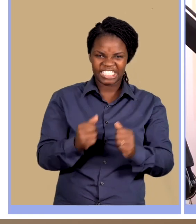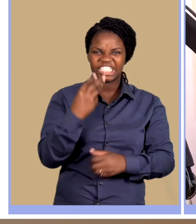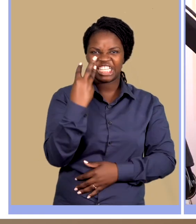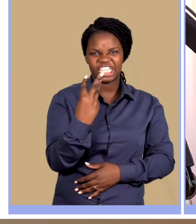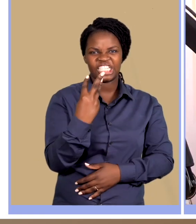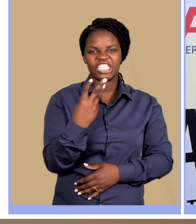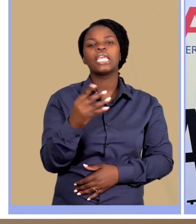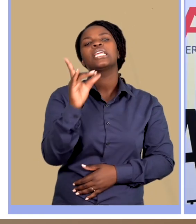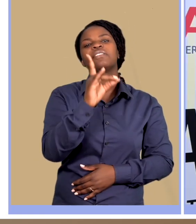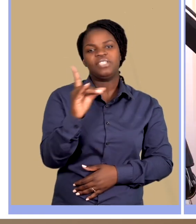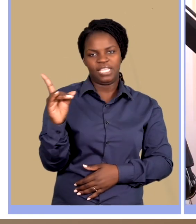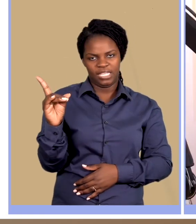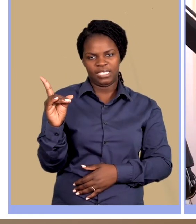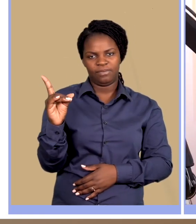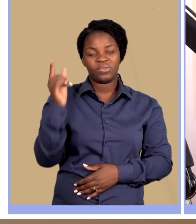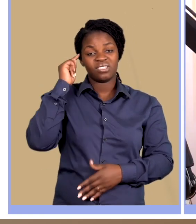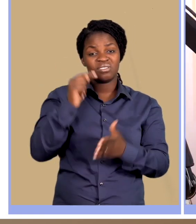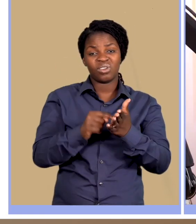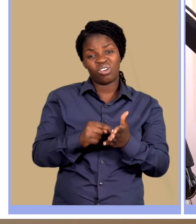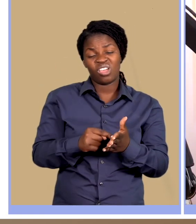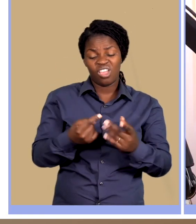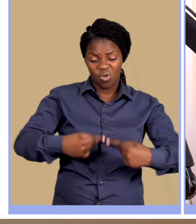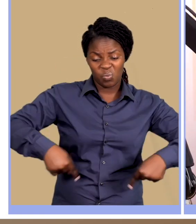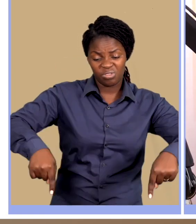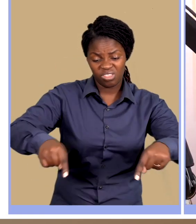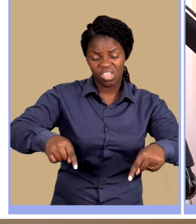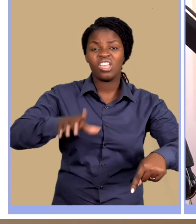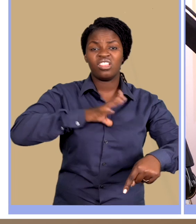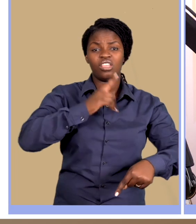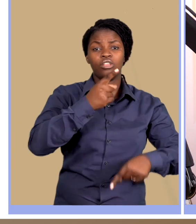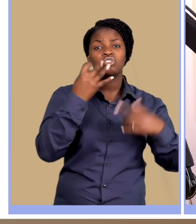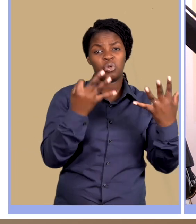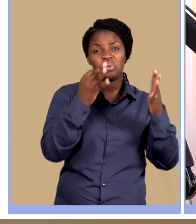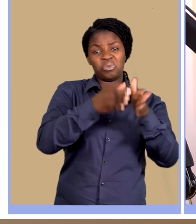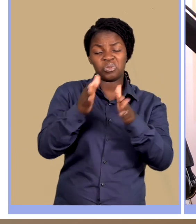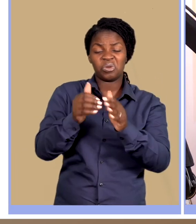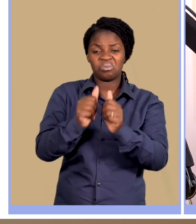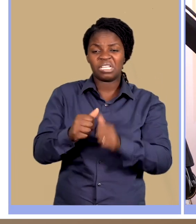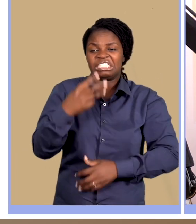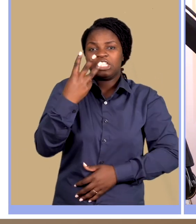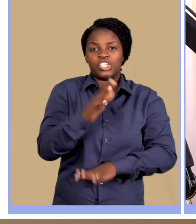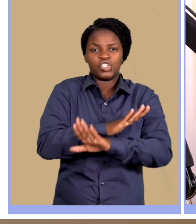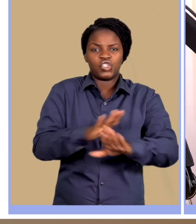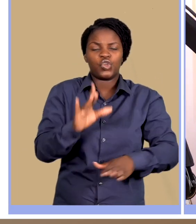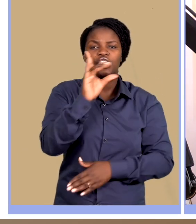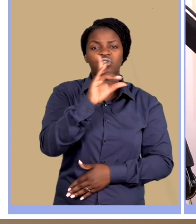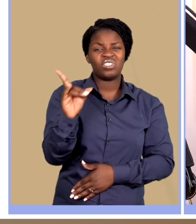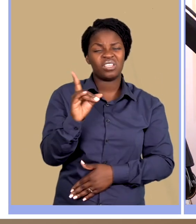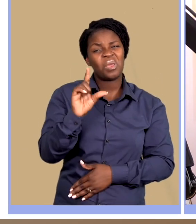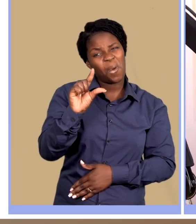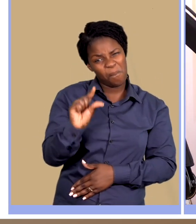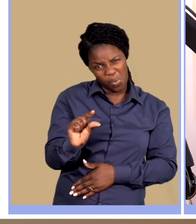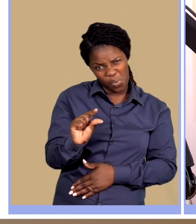não é? Porque 3 pessoas com deficiência no comitê parece que não é grande coisa. Aqui tem que